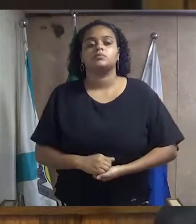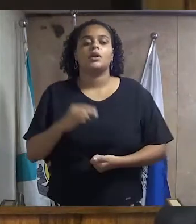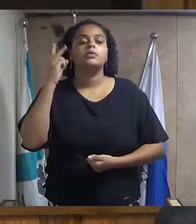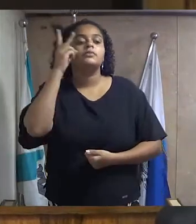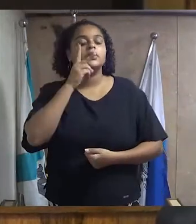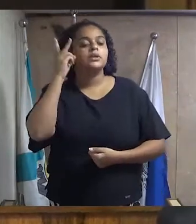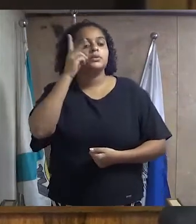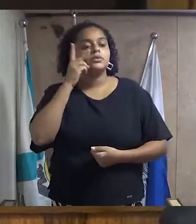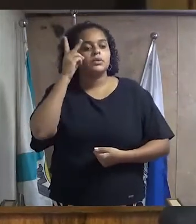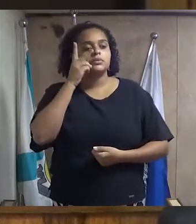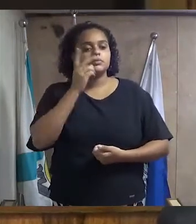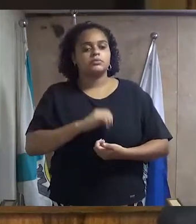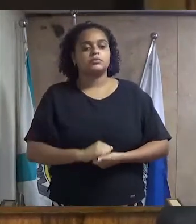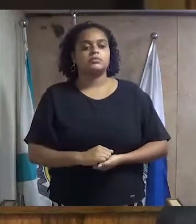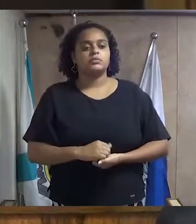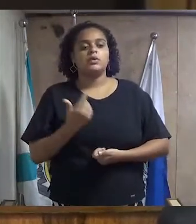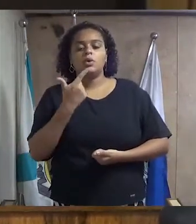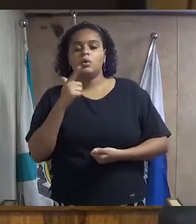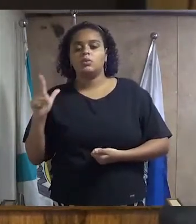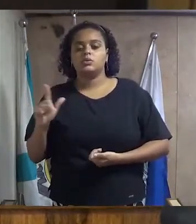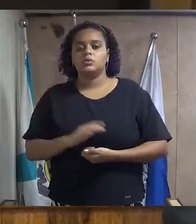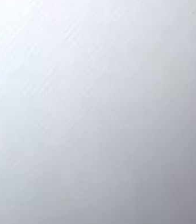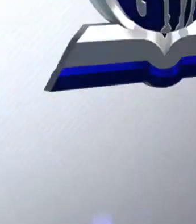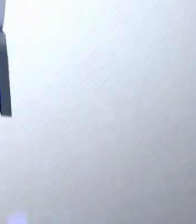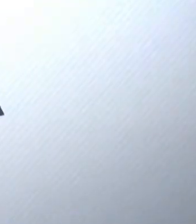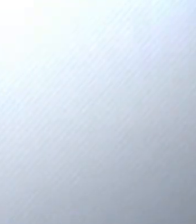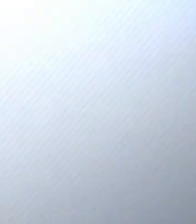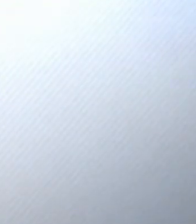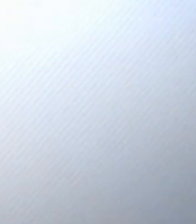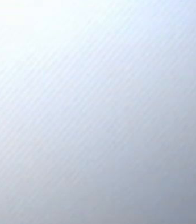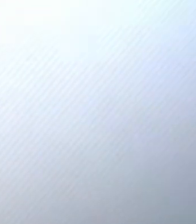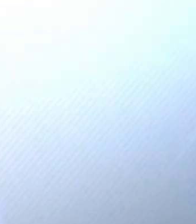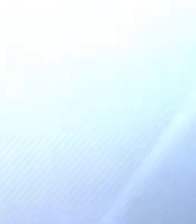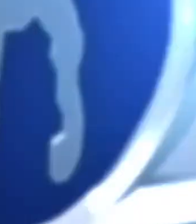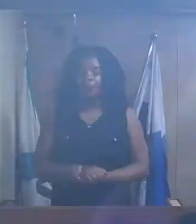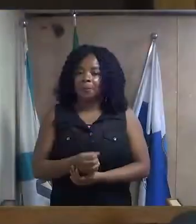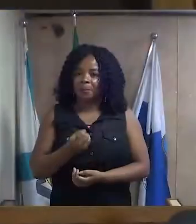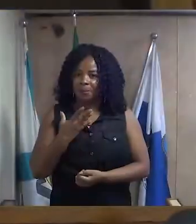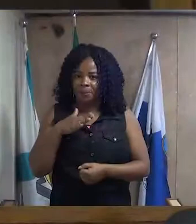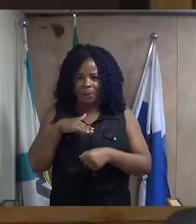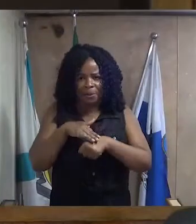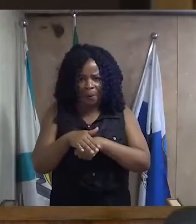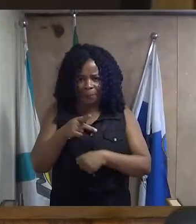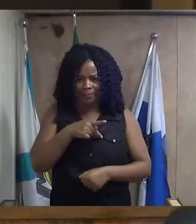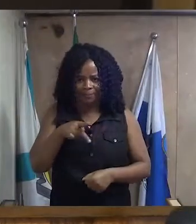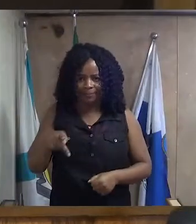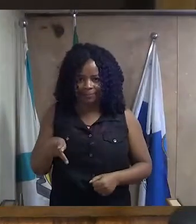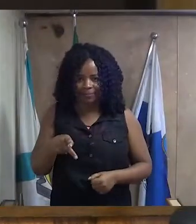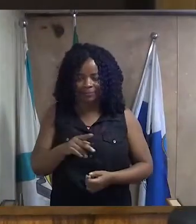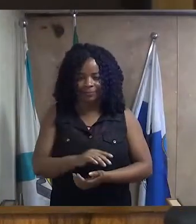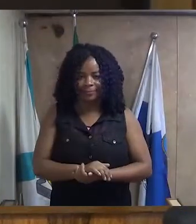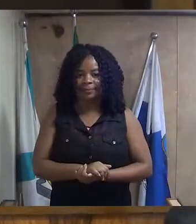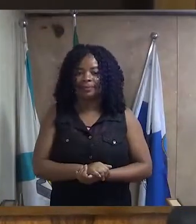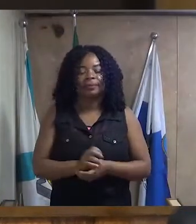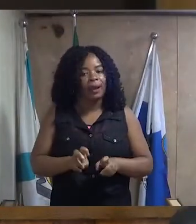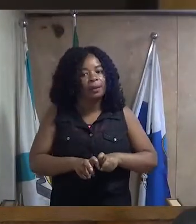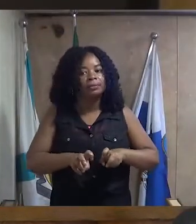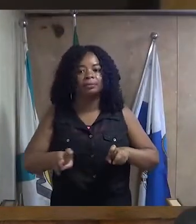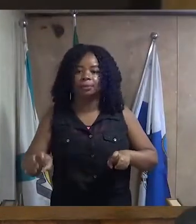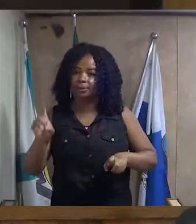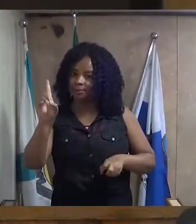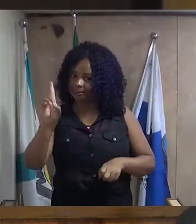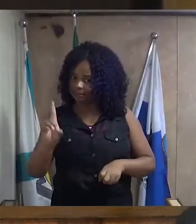Vereador, chamo agora o próximo orador, Alex Freitas. Boa noite, presidente, a mesa